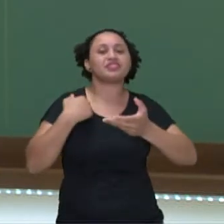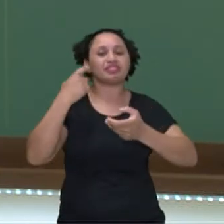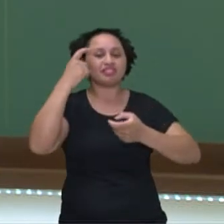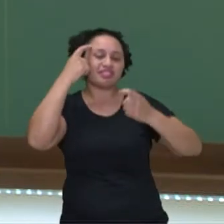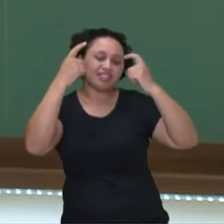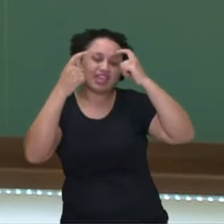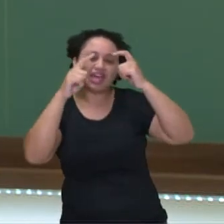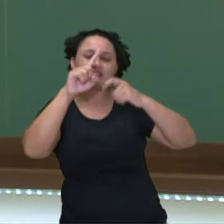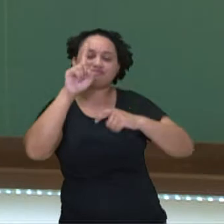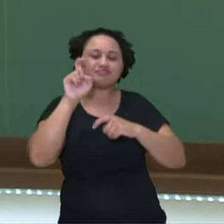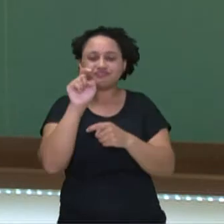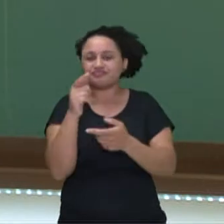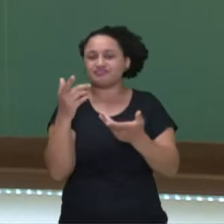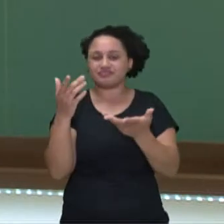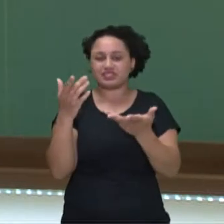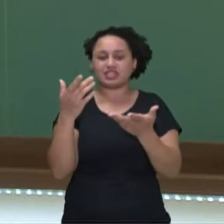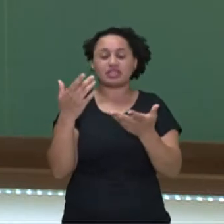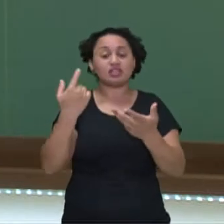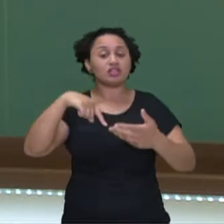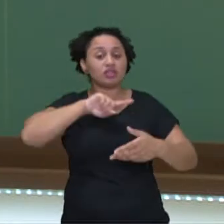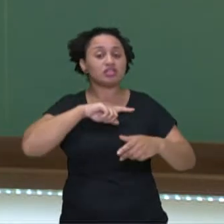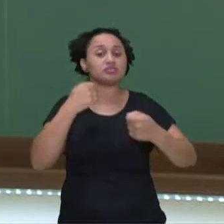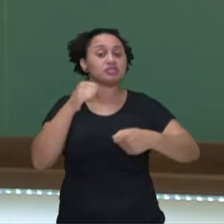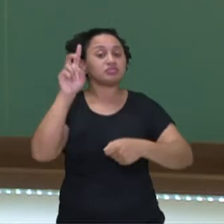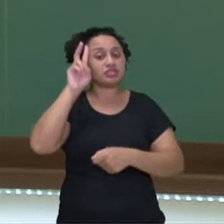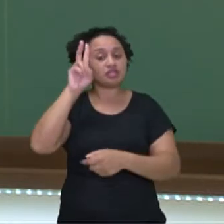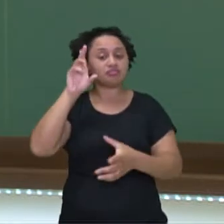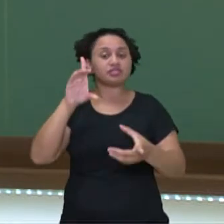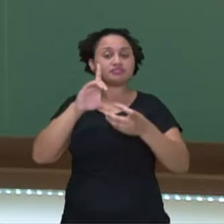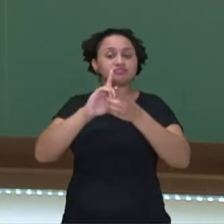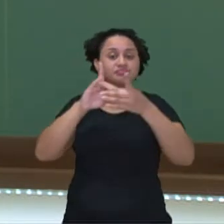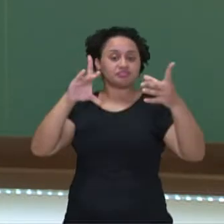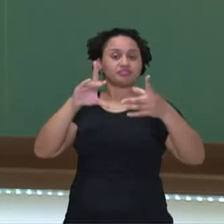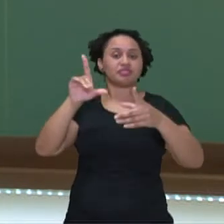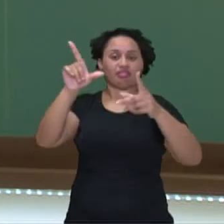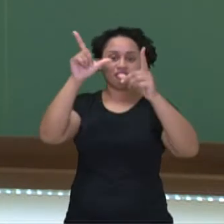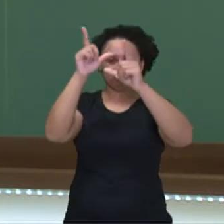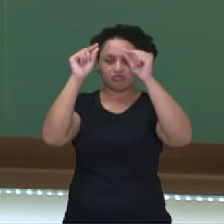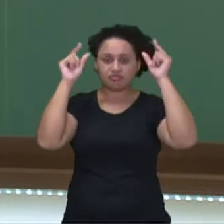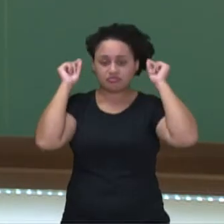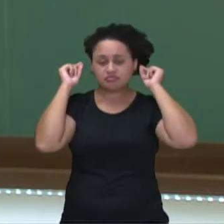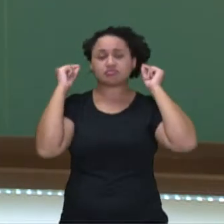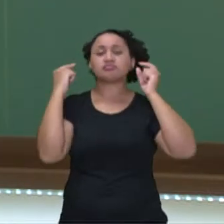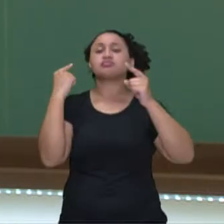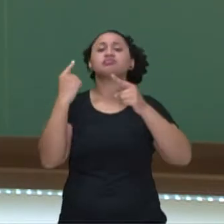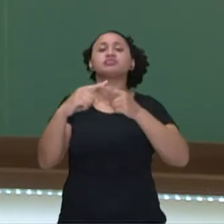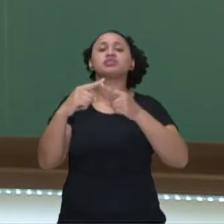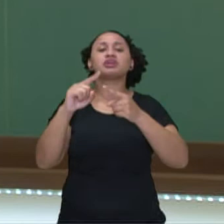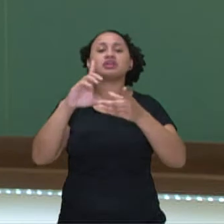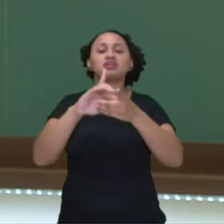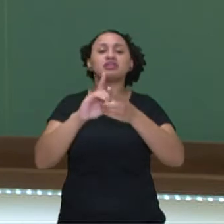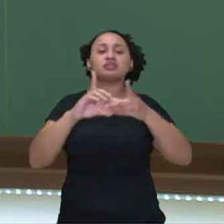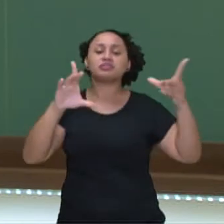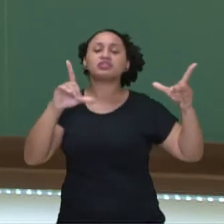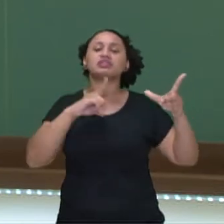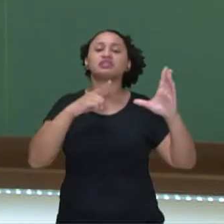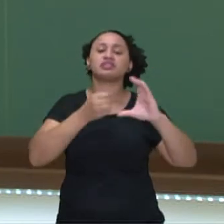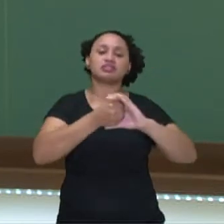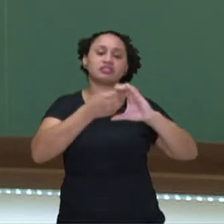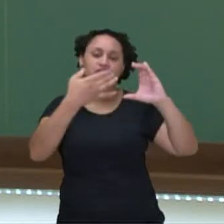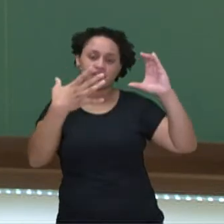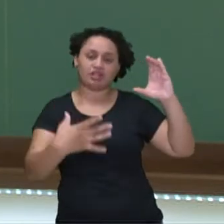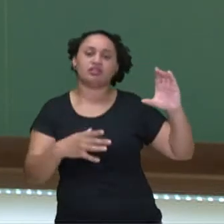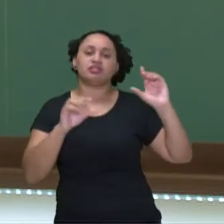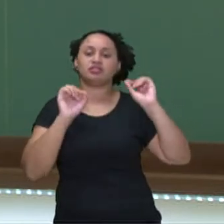ideias. A gente tem que lembrar da democracia grega. A democracia grega é uma democracia que tem